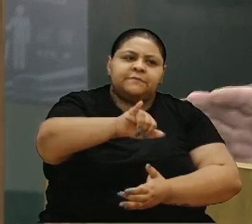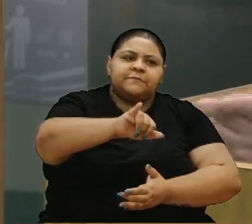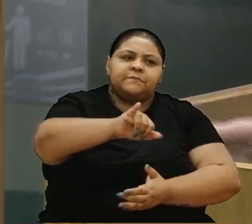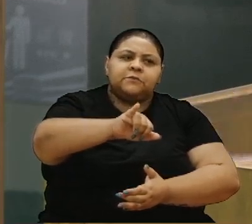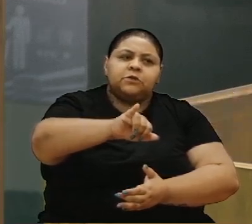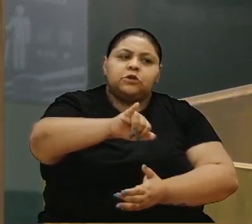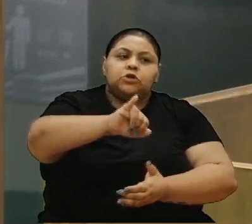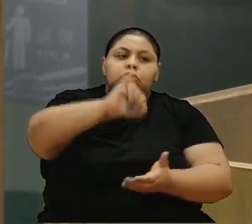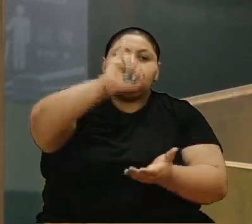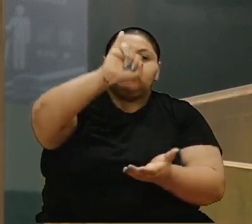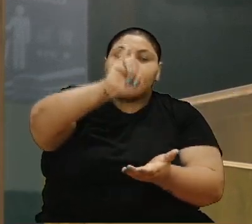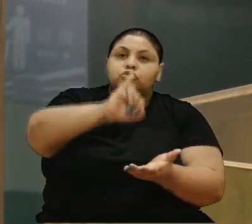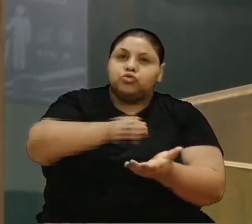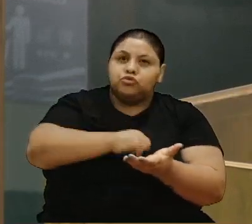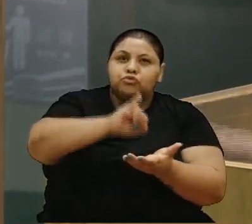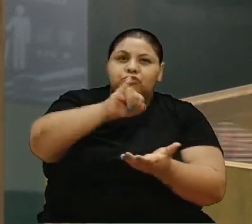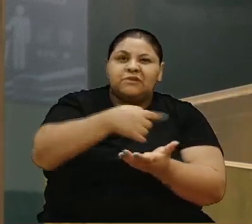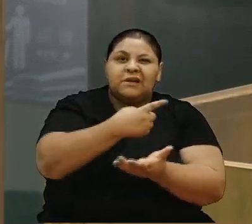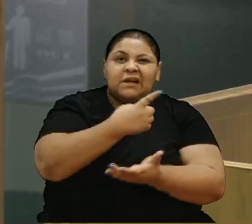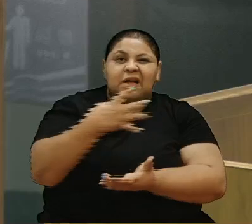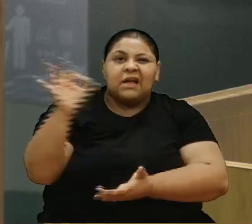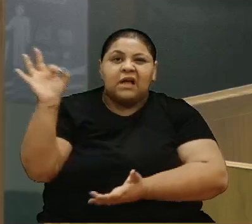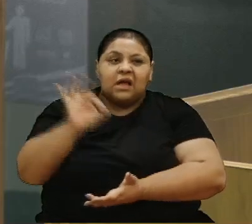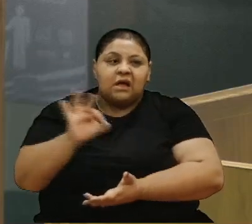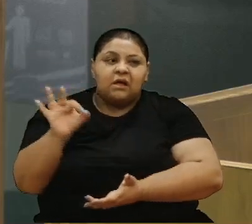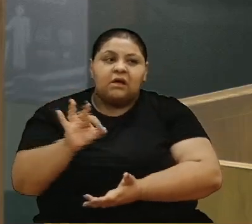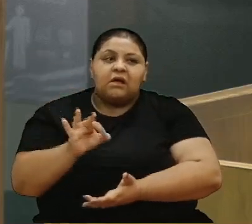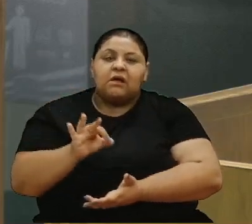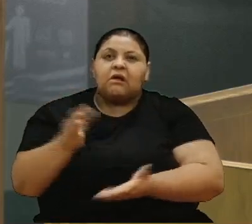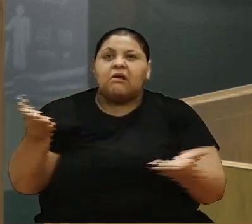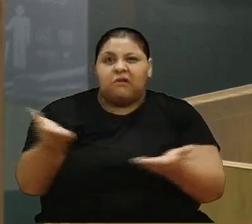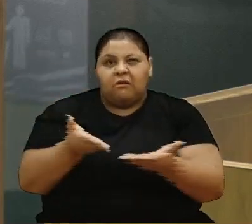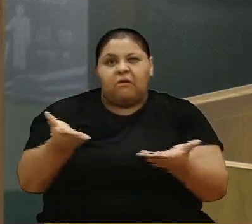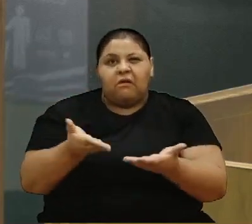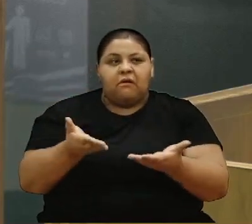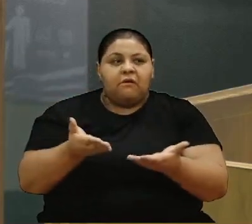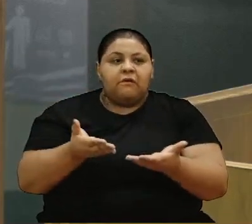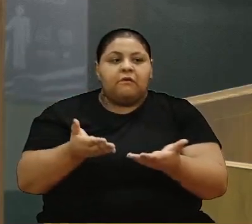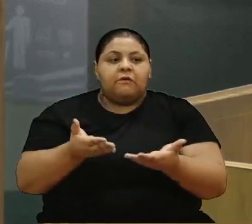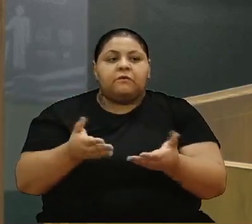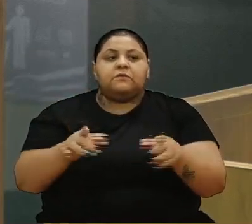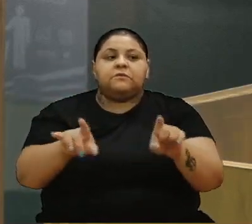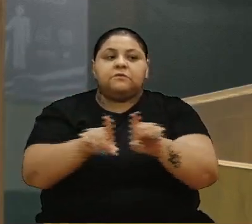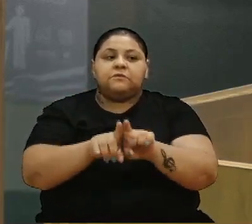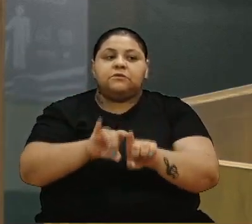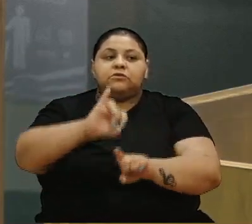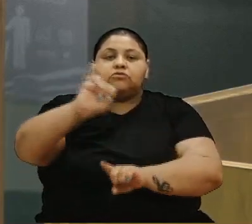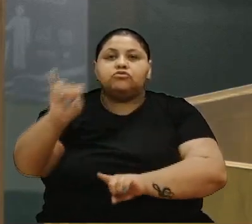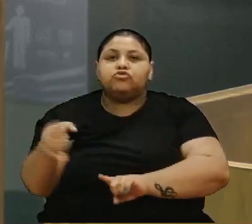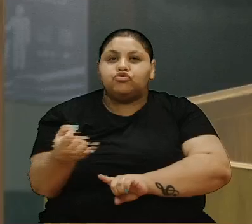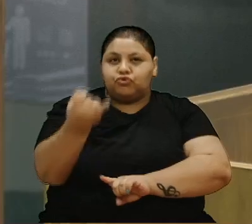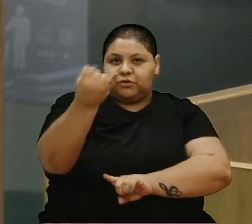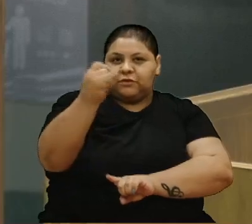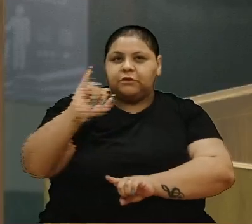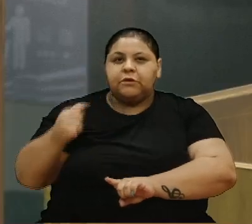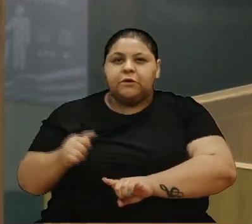É isso que nós queremos? Fica aqui, então, a minha saudação ao governo federal, ao presidente